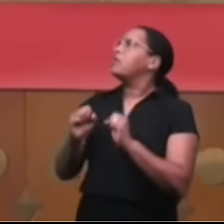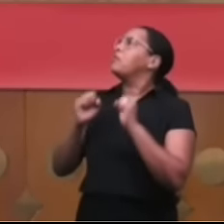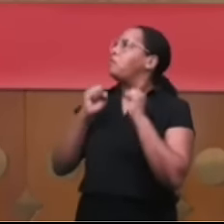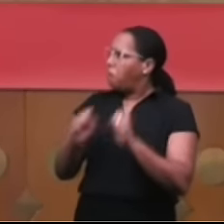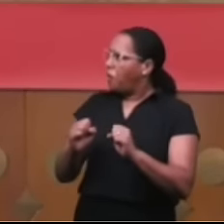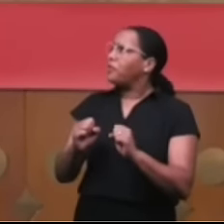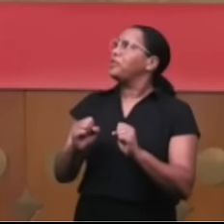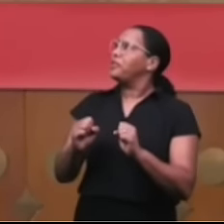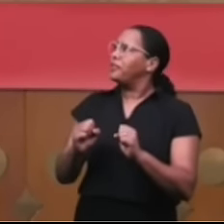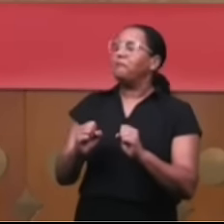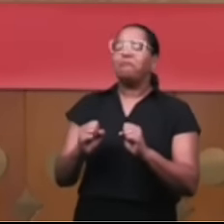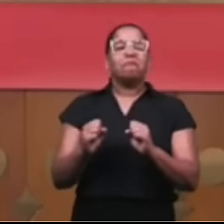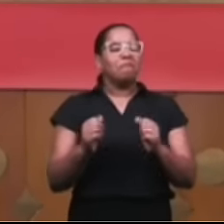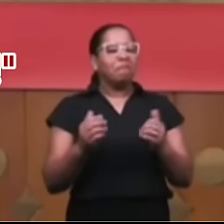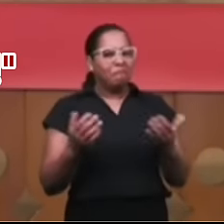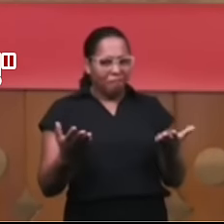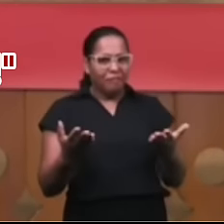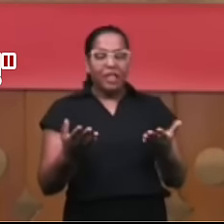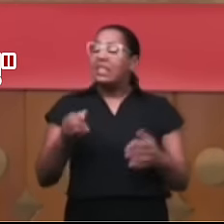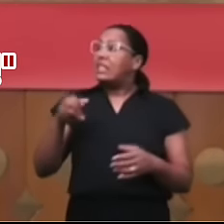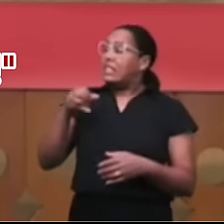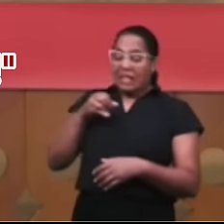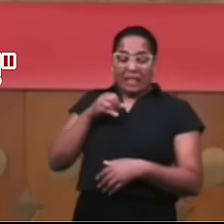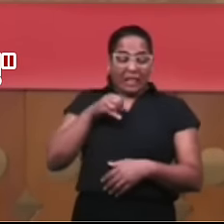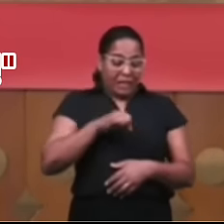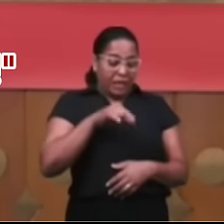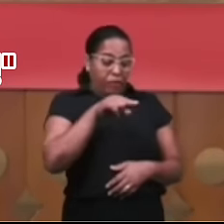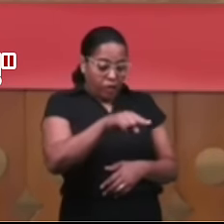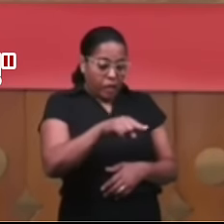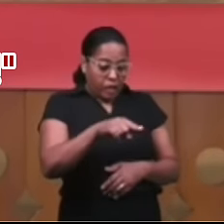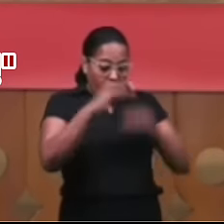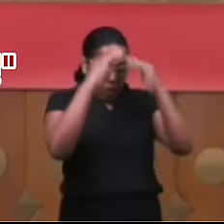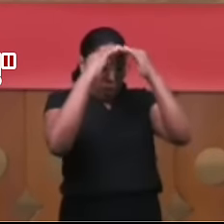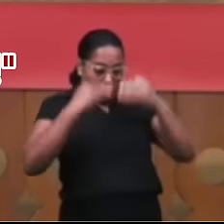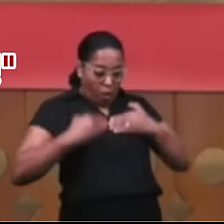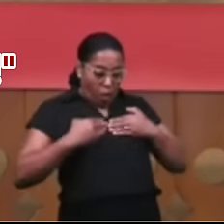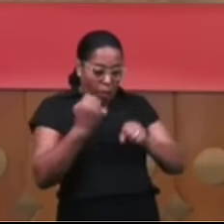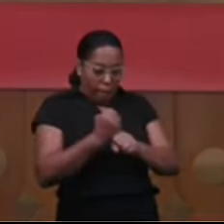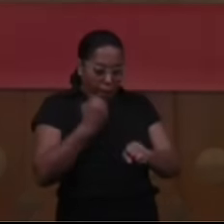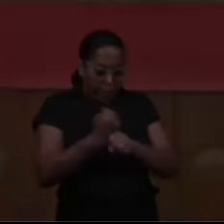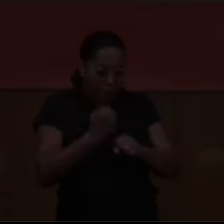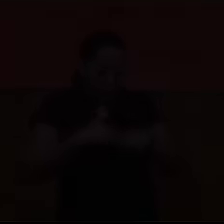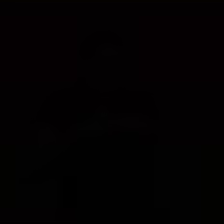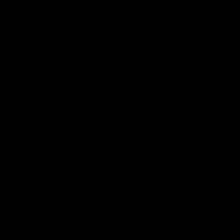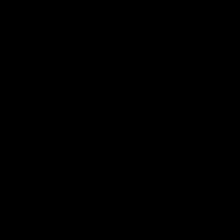Faz a minha obra e eu faço a tua vida.